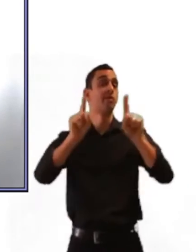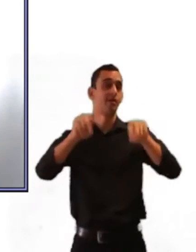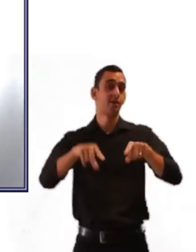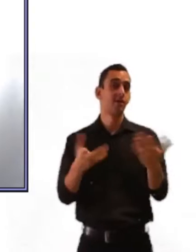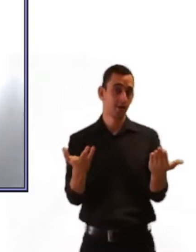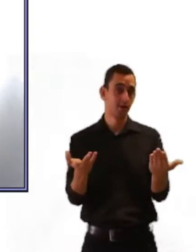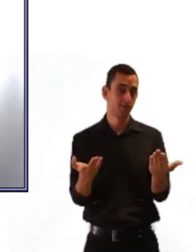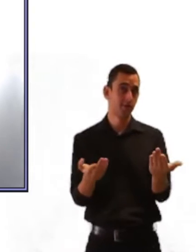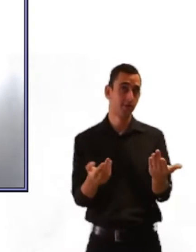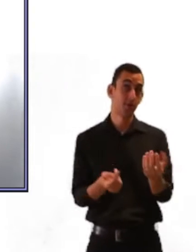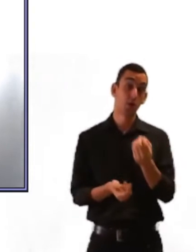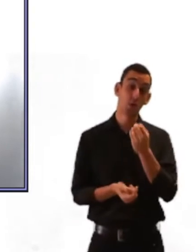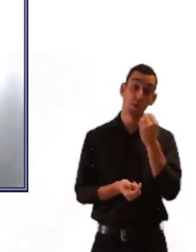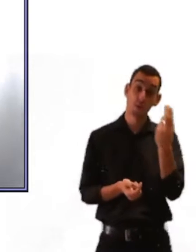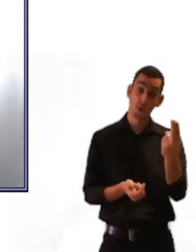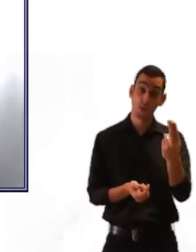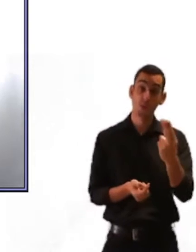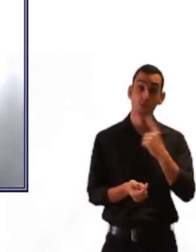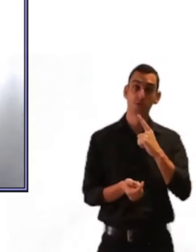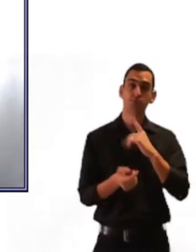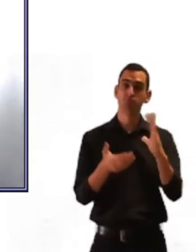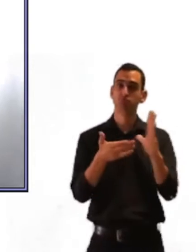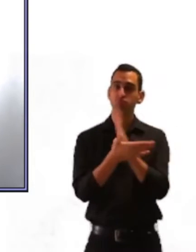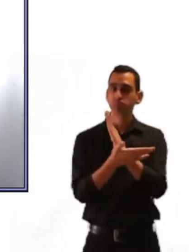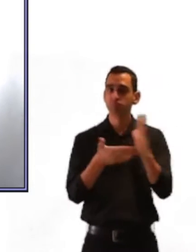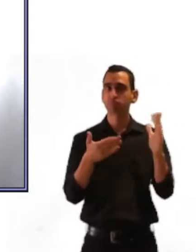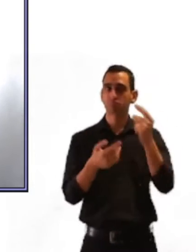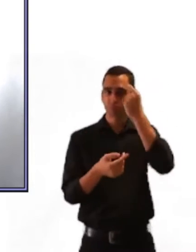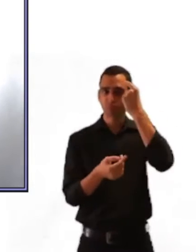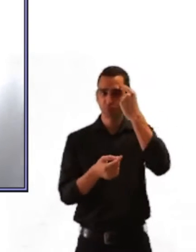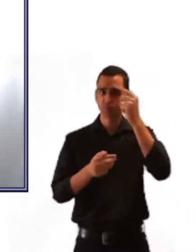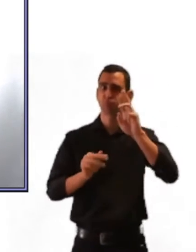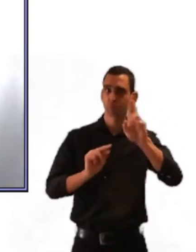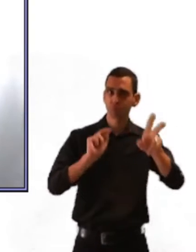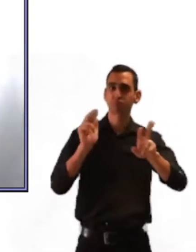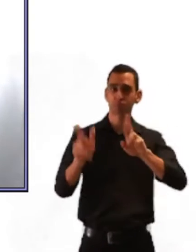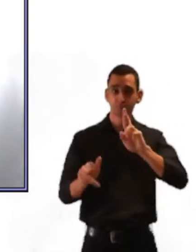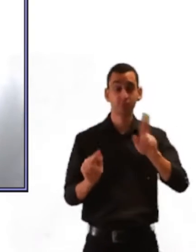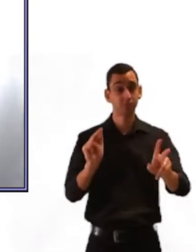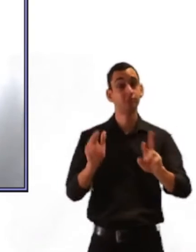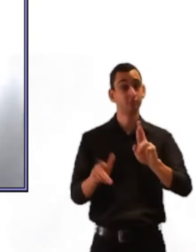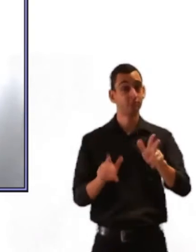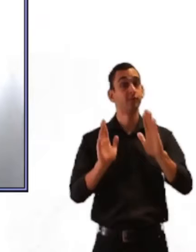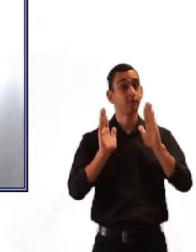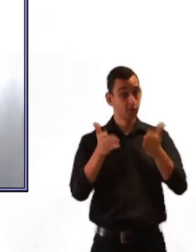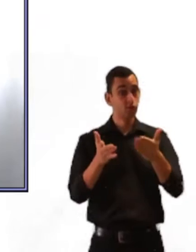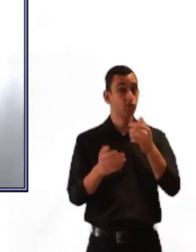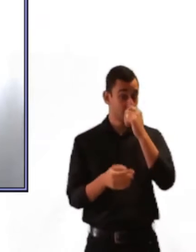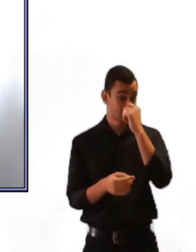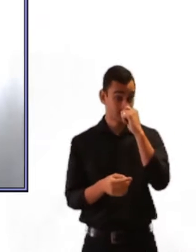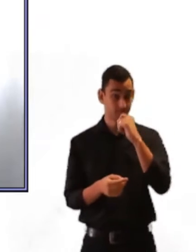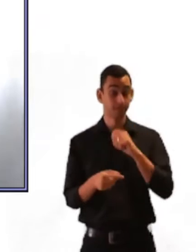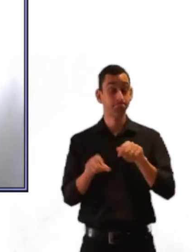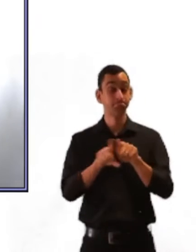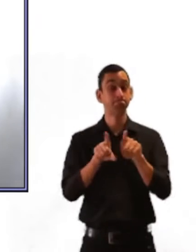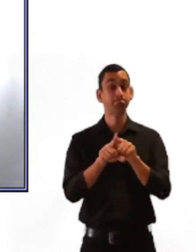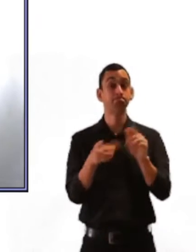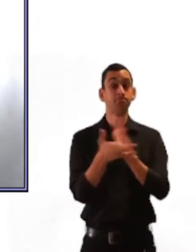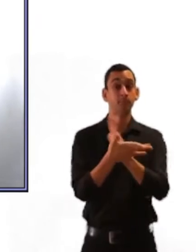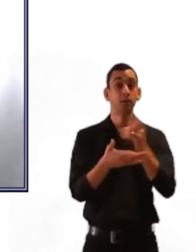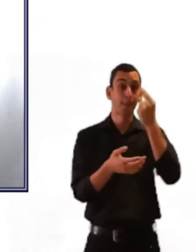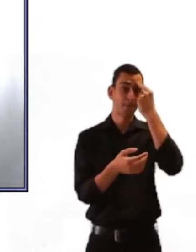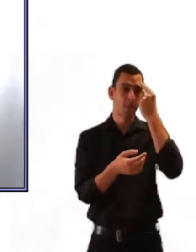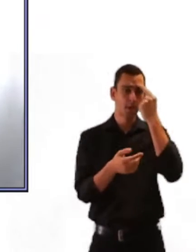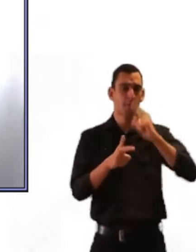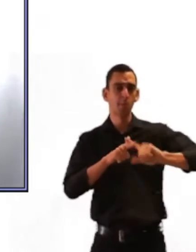aproximativa, é uma verossimilhança. Então, alguns doutrinadores, já pensando aí na